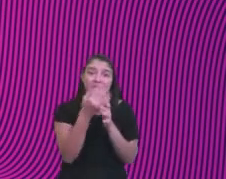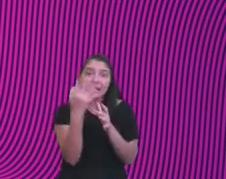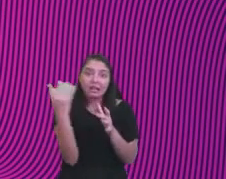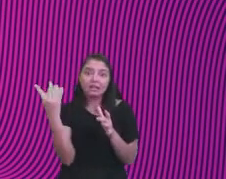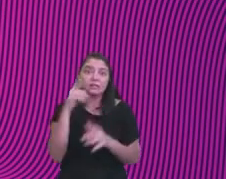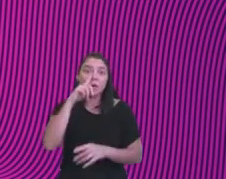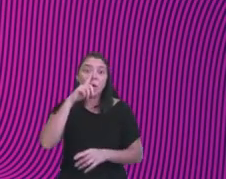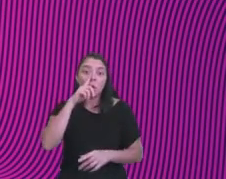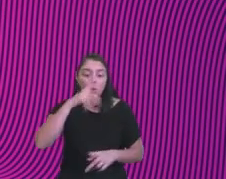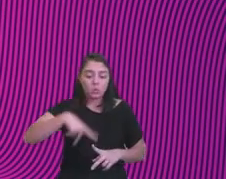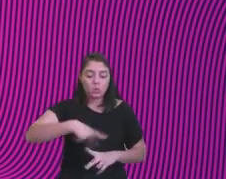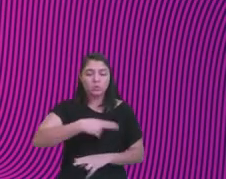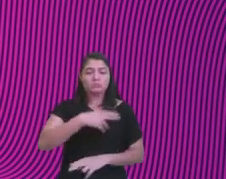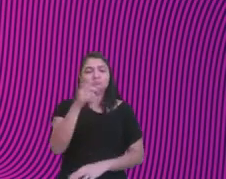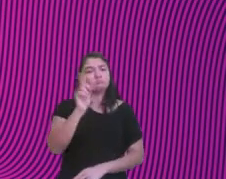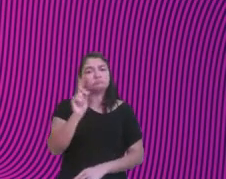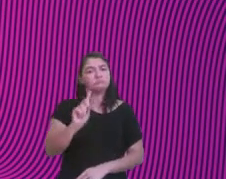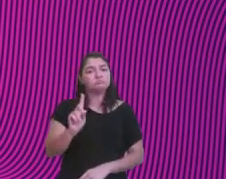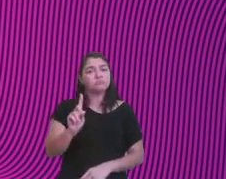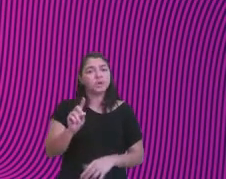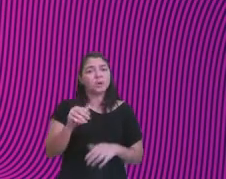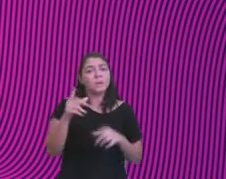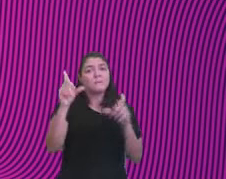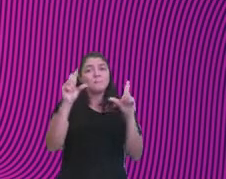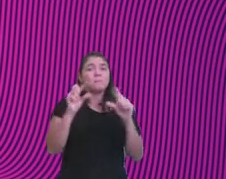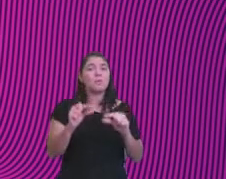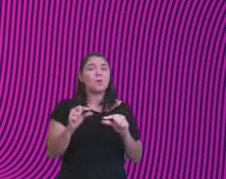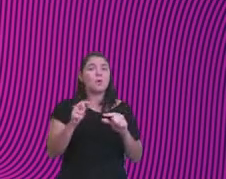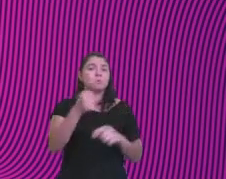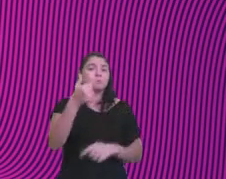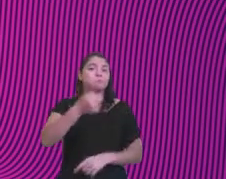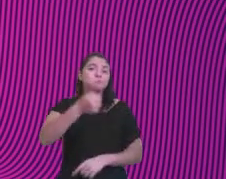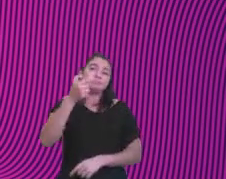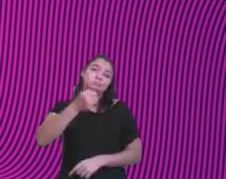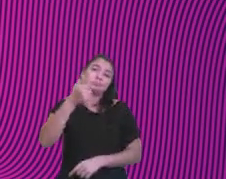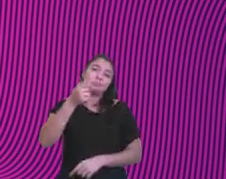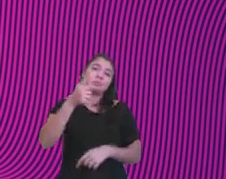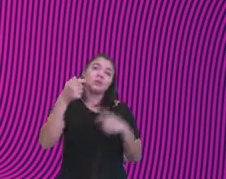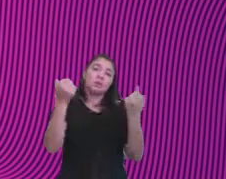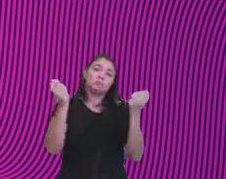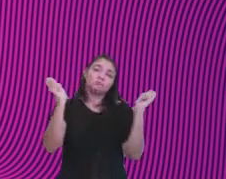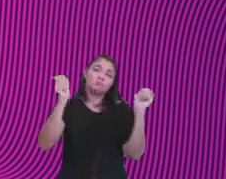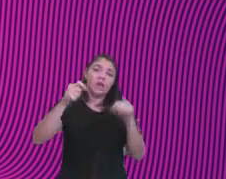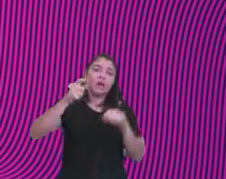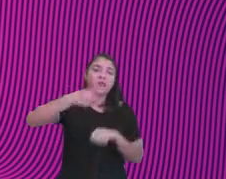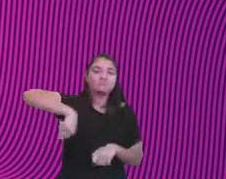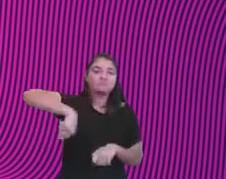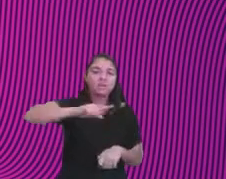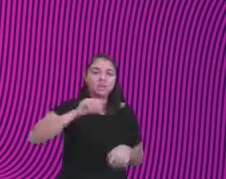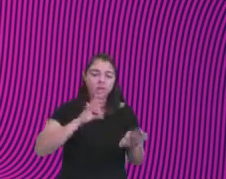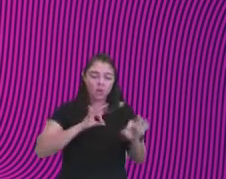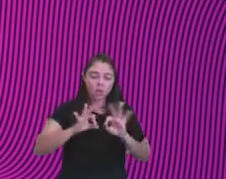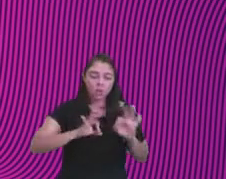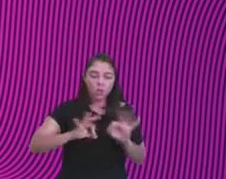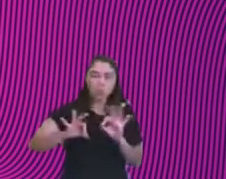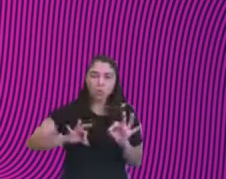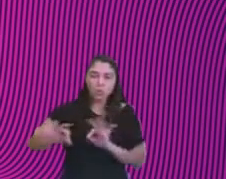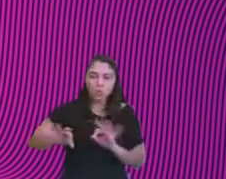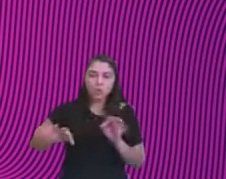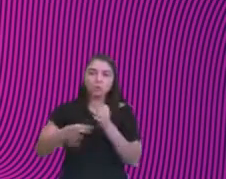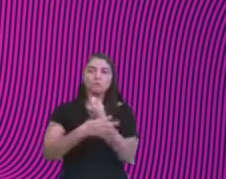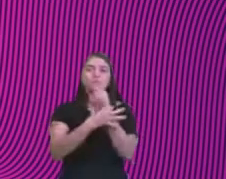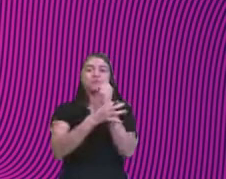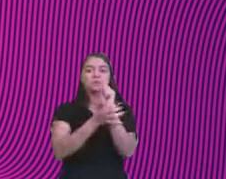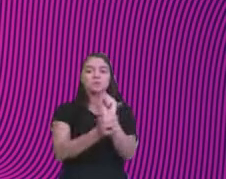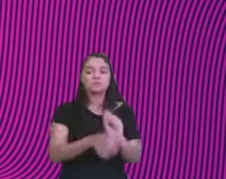com cirurgia robótica, laparoscópica, seja o que for, você consegue restabelecer o trânsito e a garantia de que